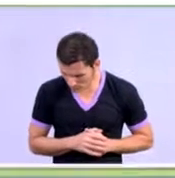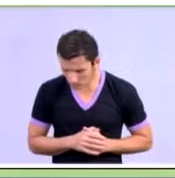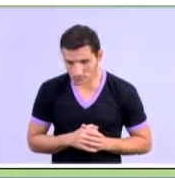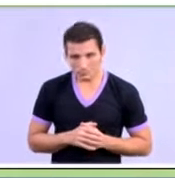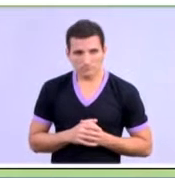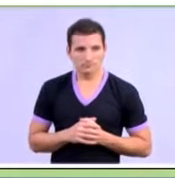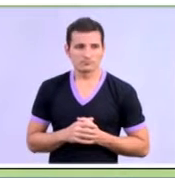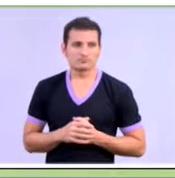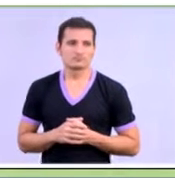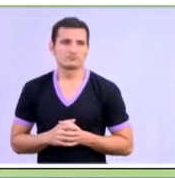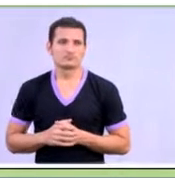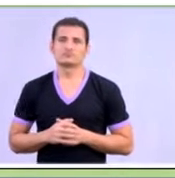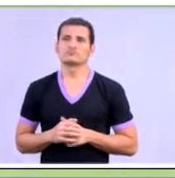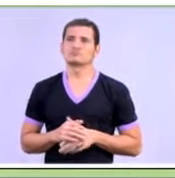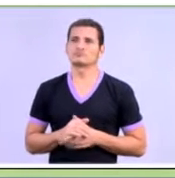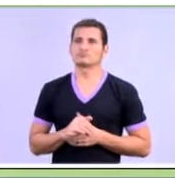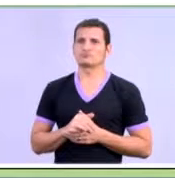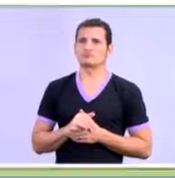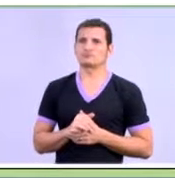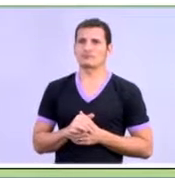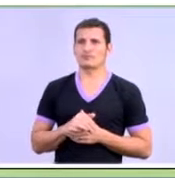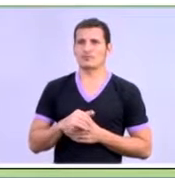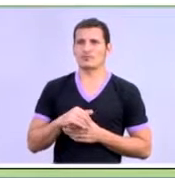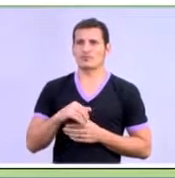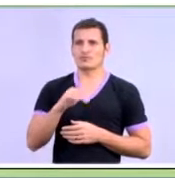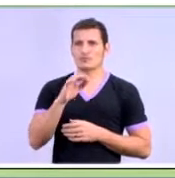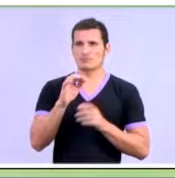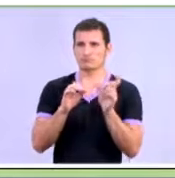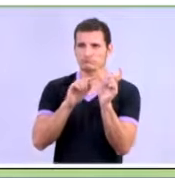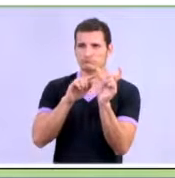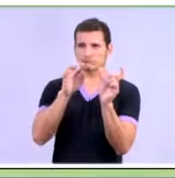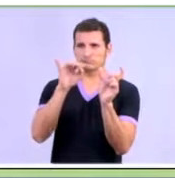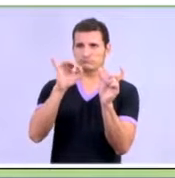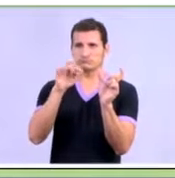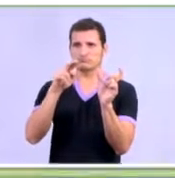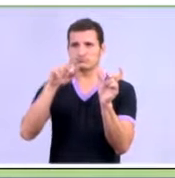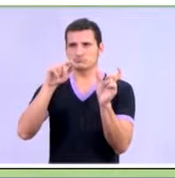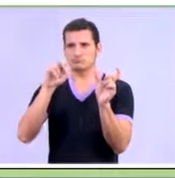titular vai receber aquele valor que eu passei como parâmetro.